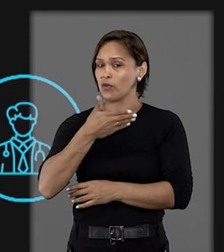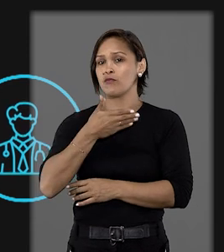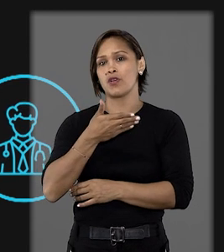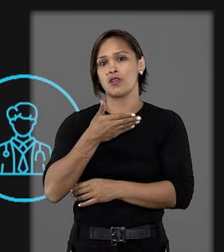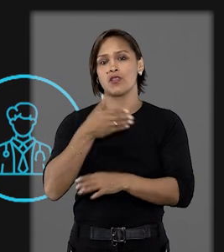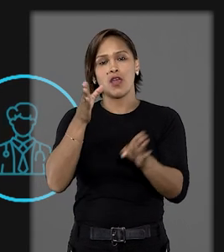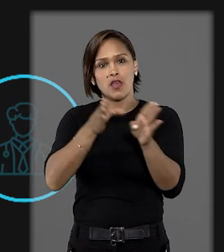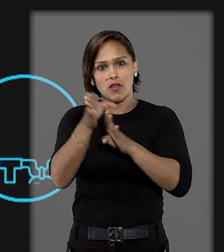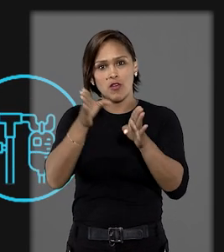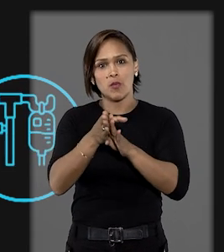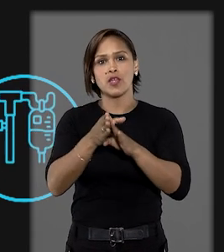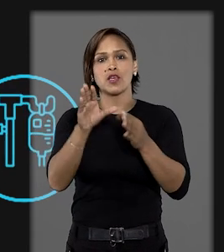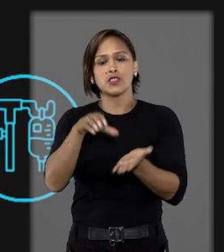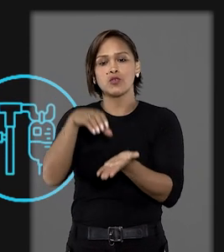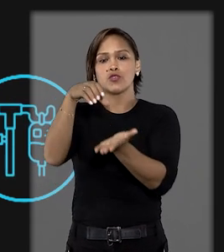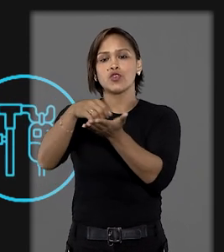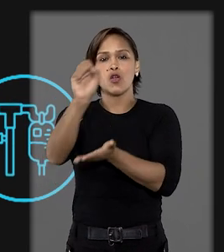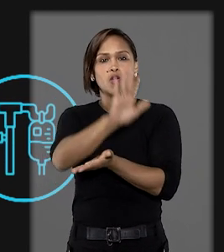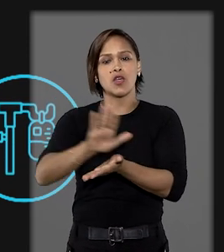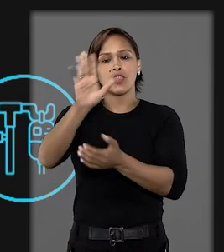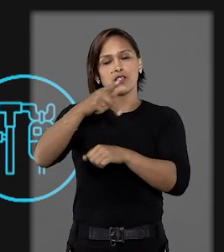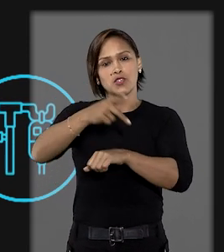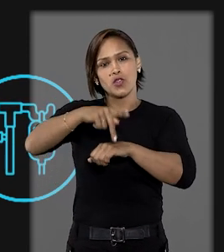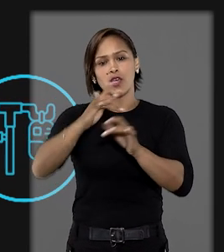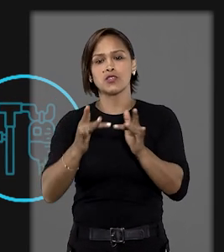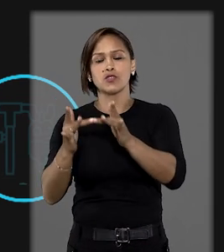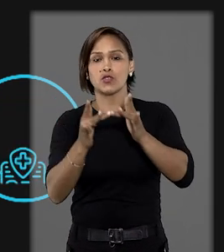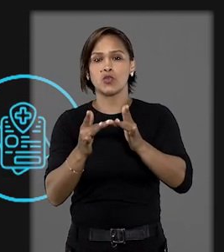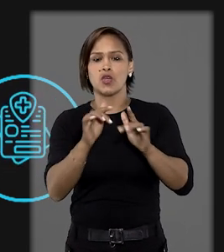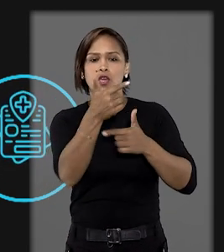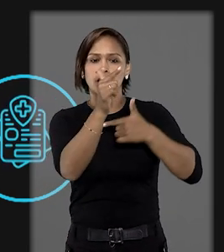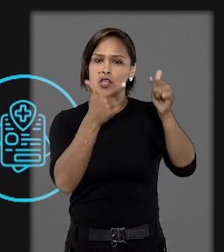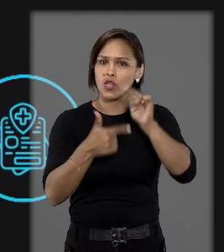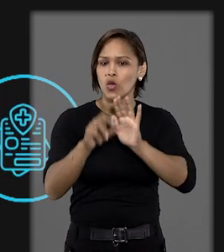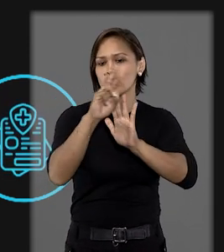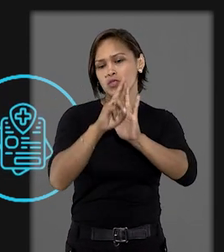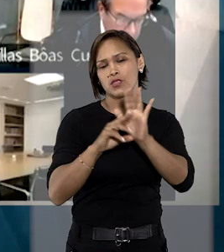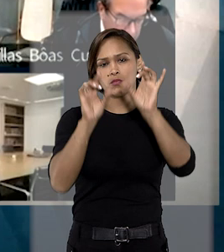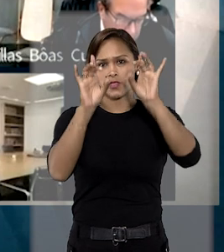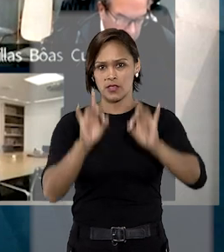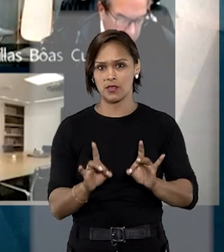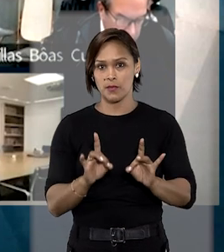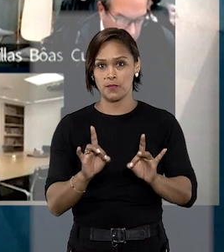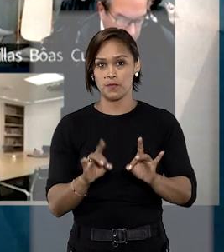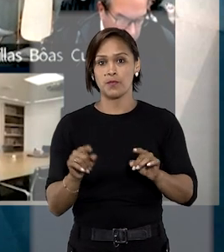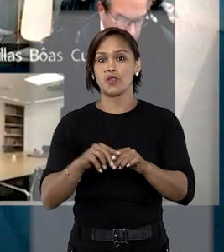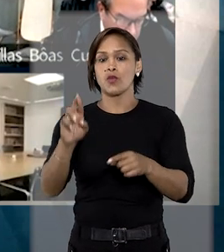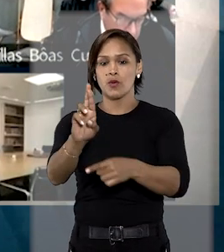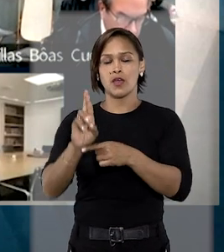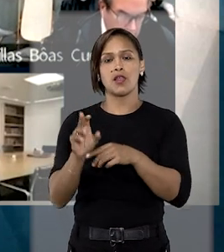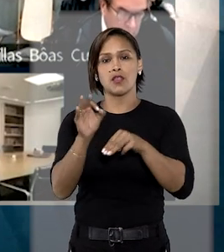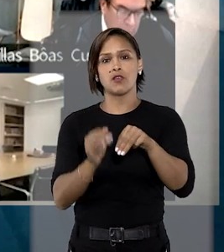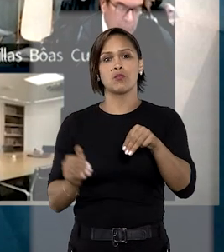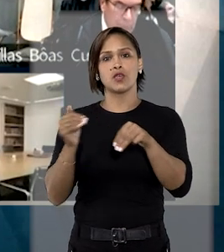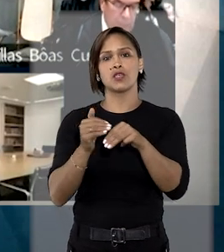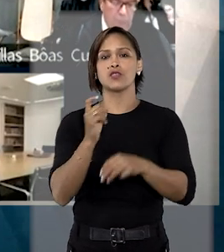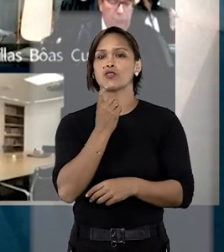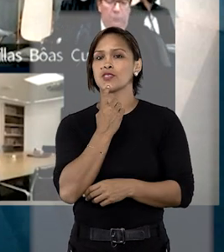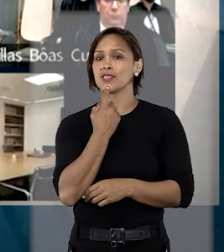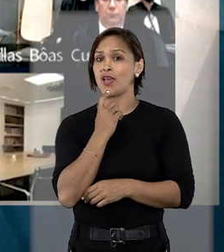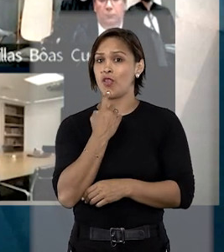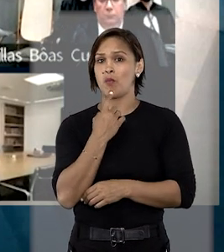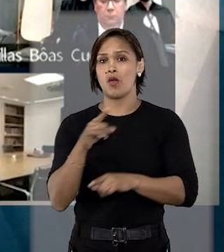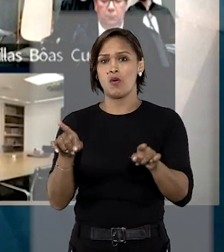recomendação de órgãos nacionais e internacionais, entre outras exceções. O relator, ministro Luiz Felipe